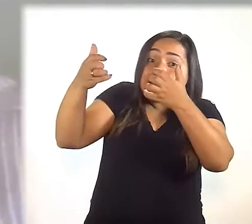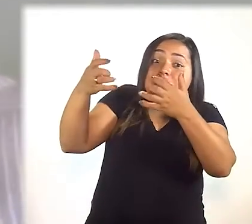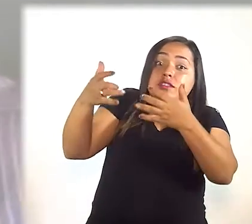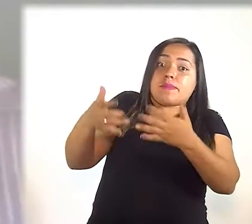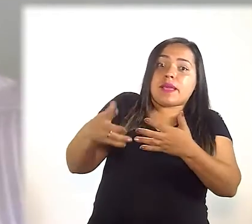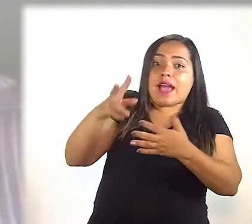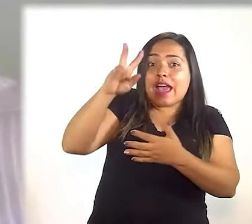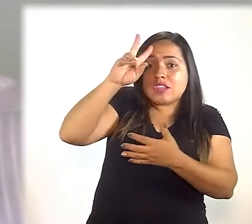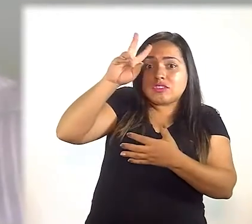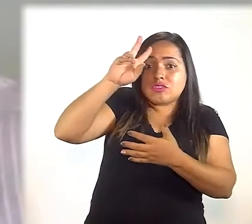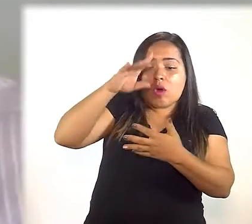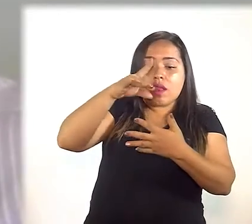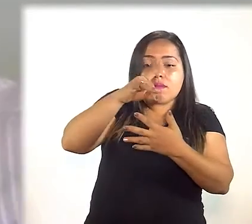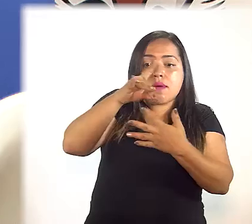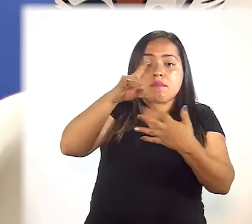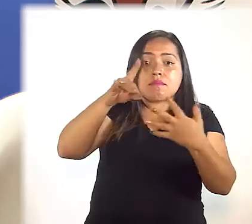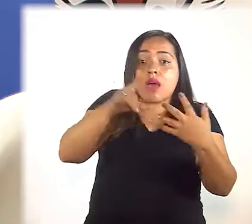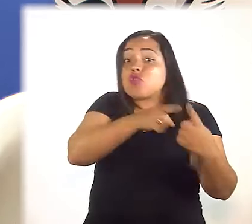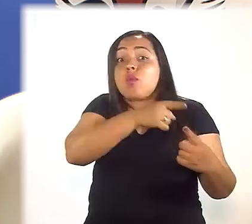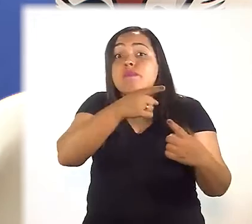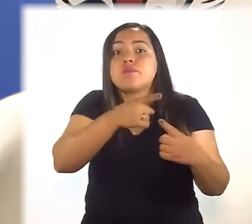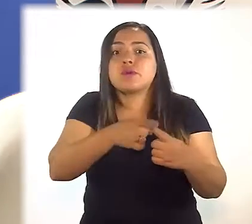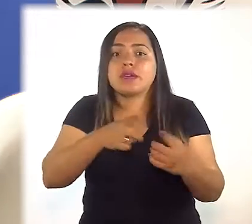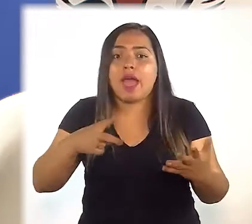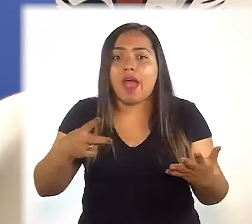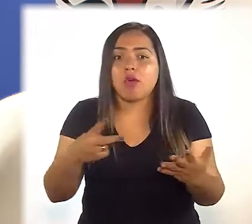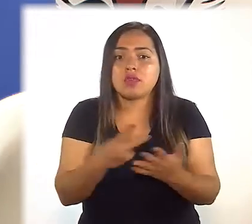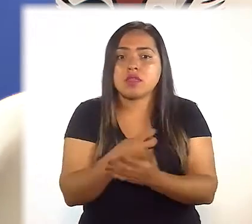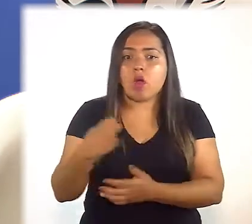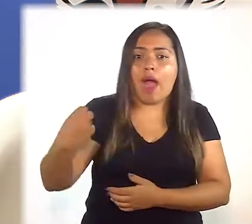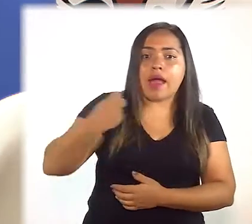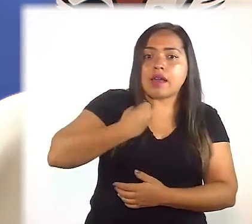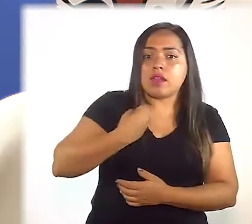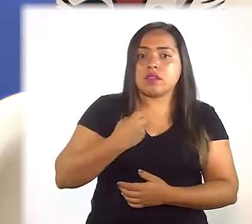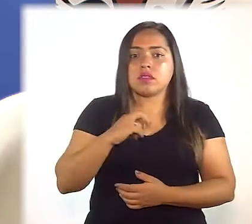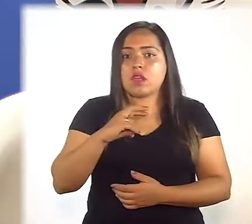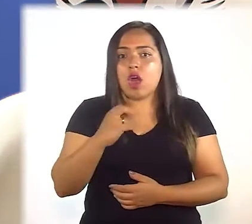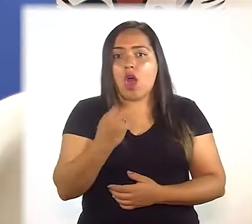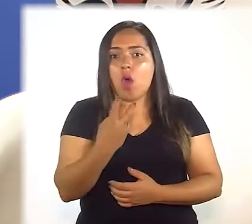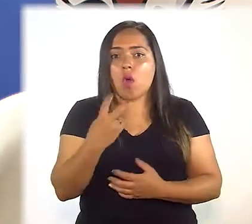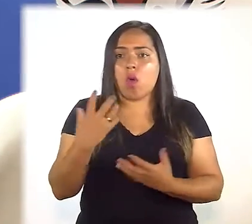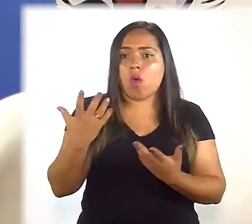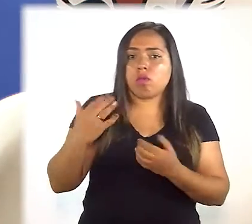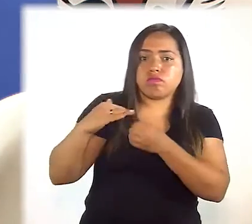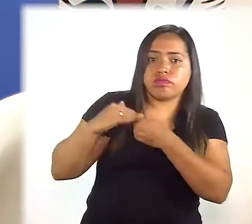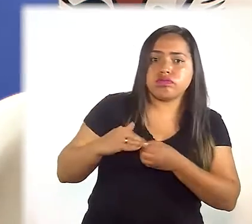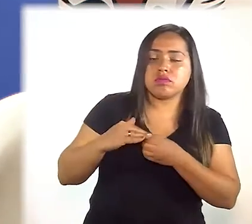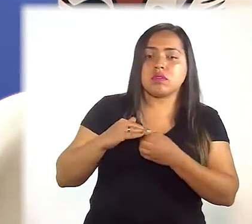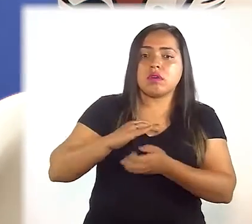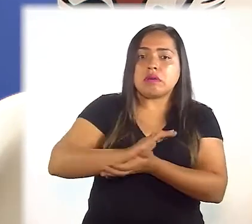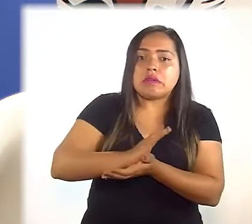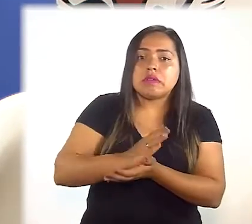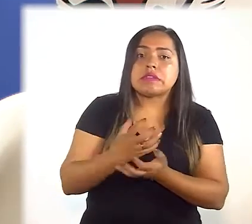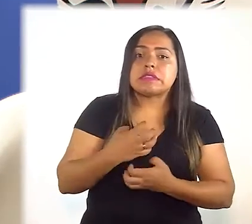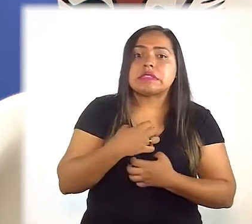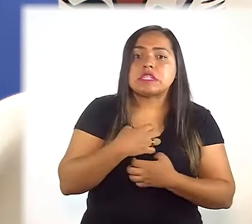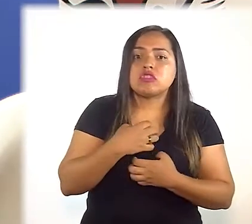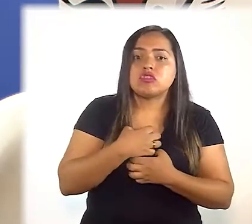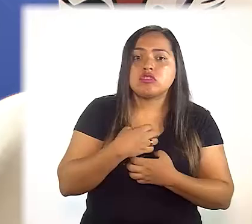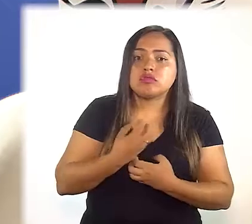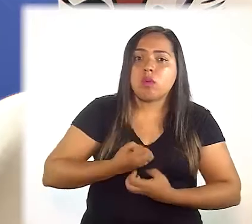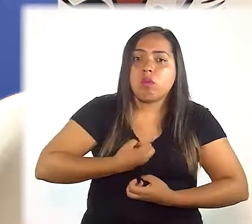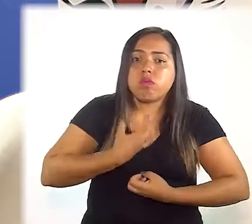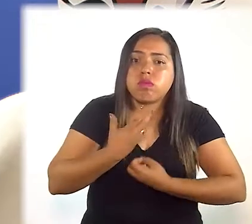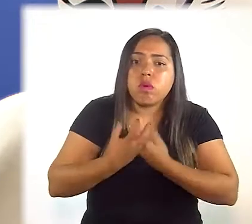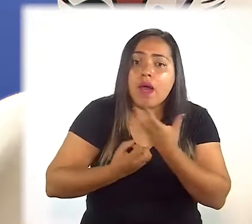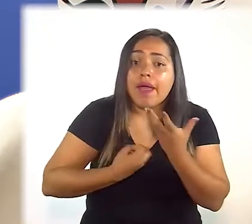eles querem contar a história e por que eles chegaram naquele ponto, né? Então, a gente tem que ter um atendimento também